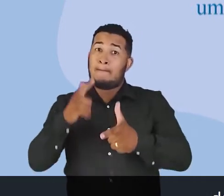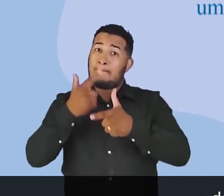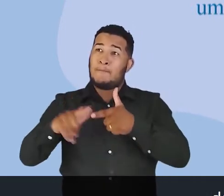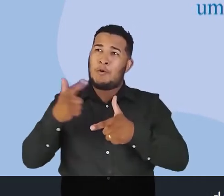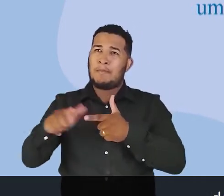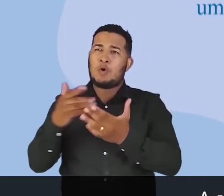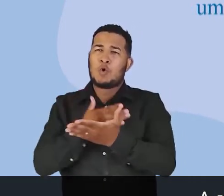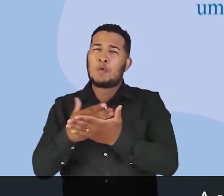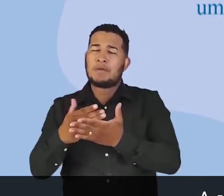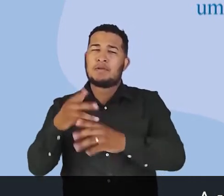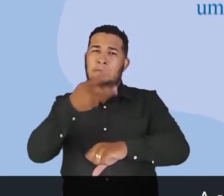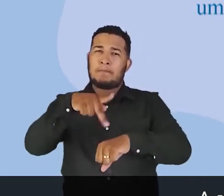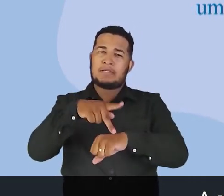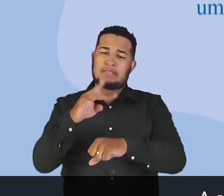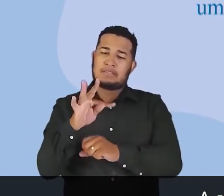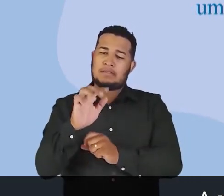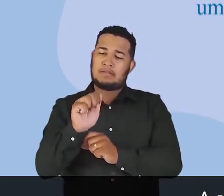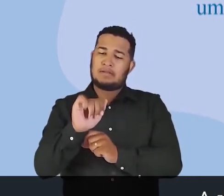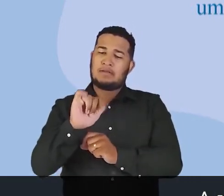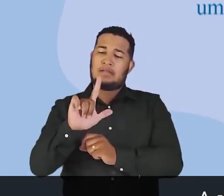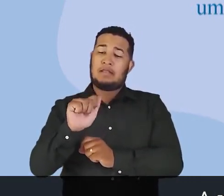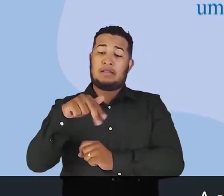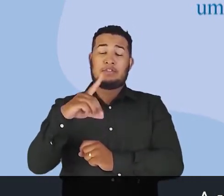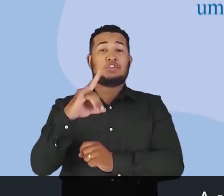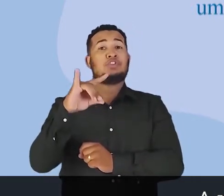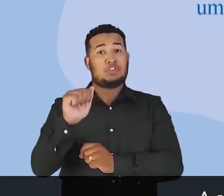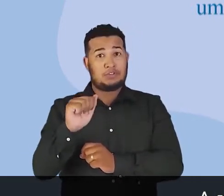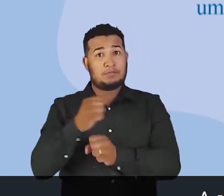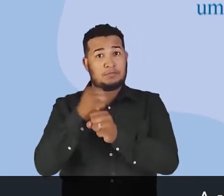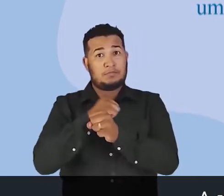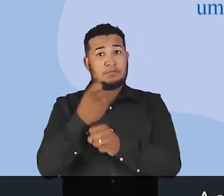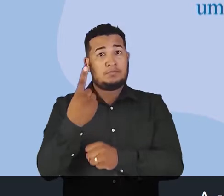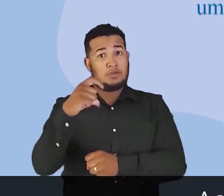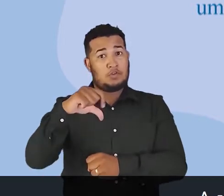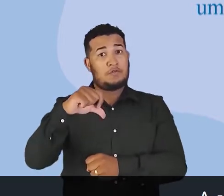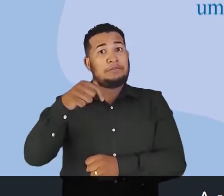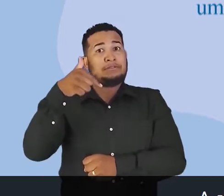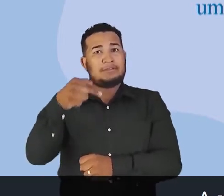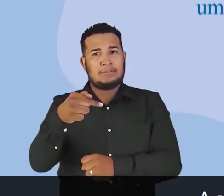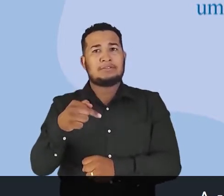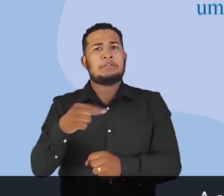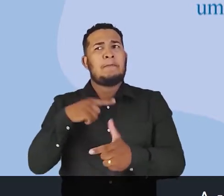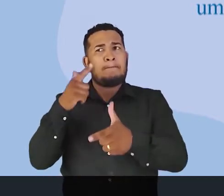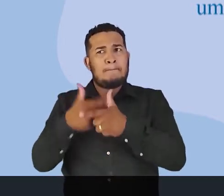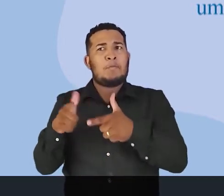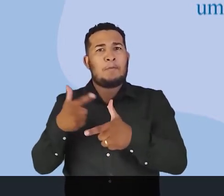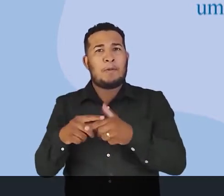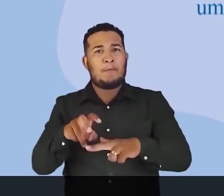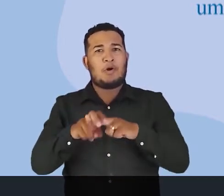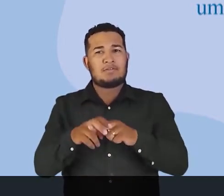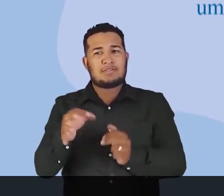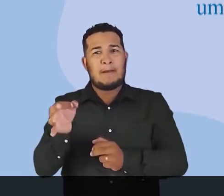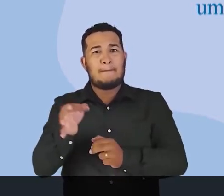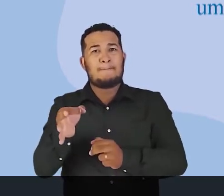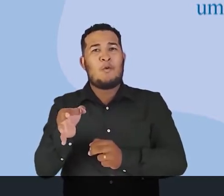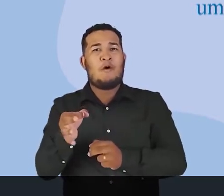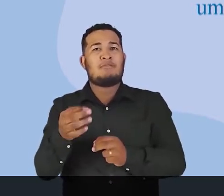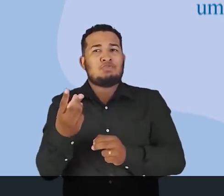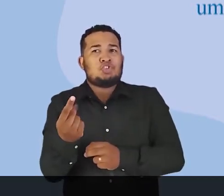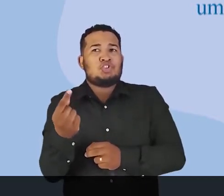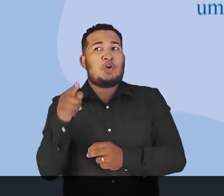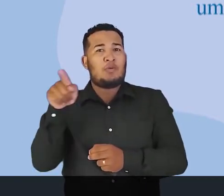independentes. A crise começou na Tailândia no dia 12 de julho de 1997, com o colapso financeiro da